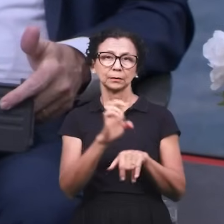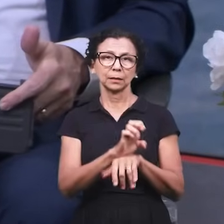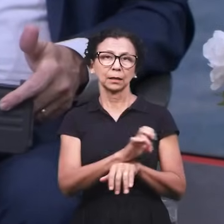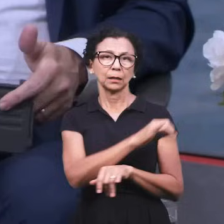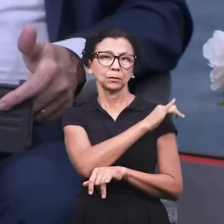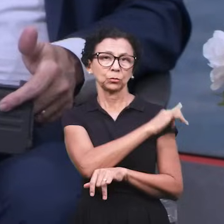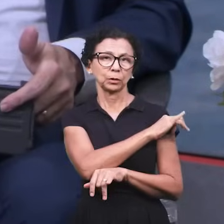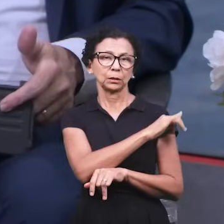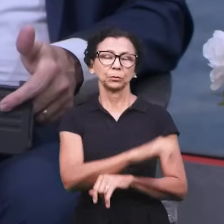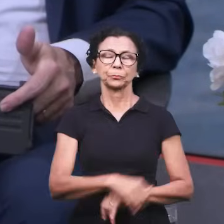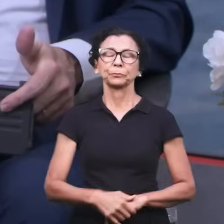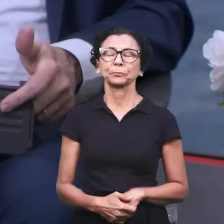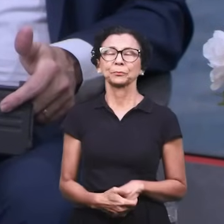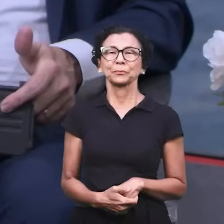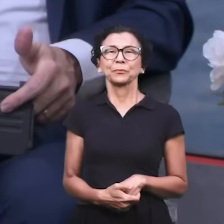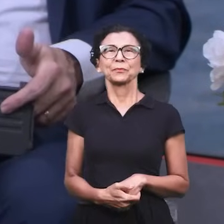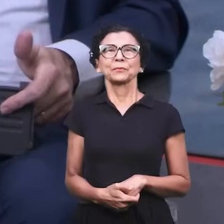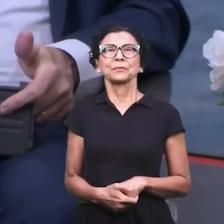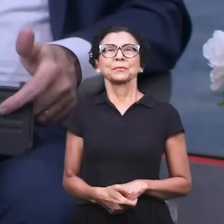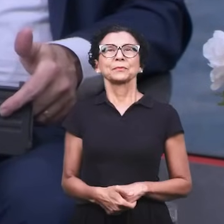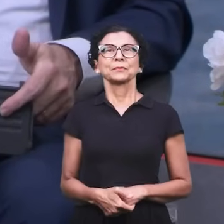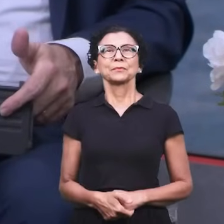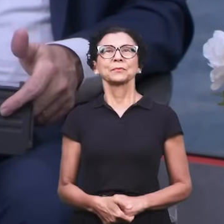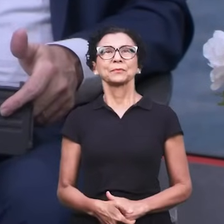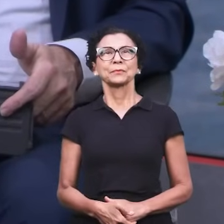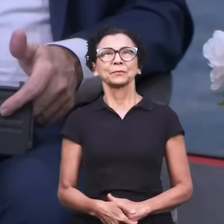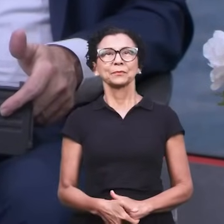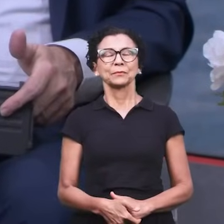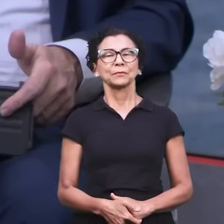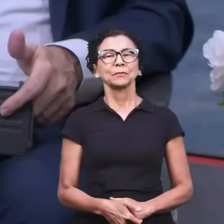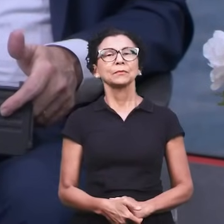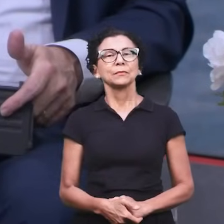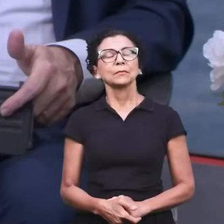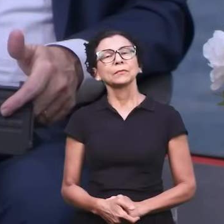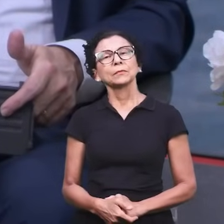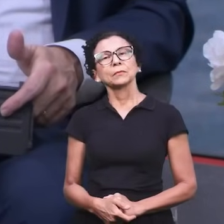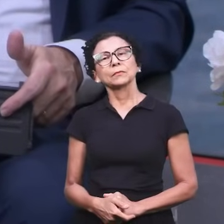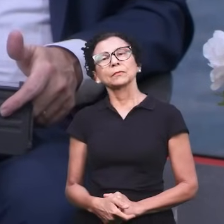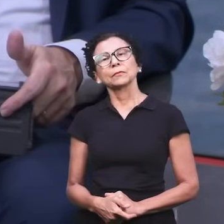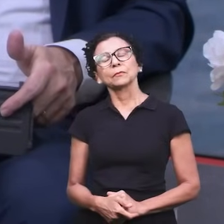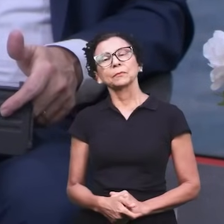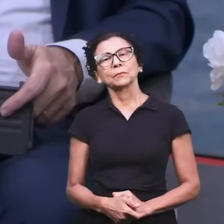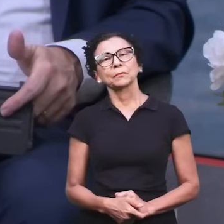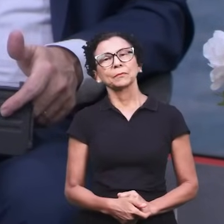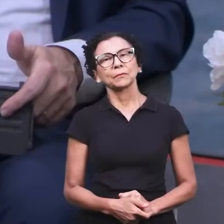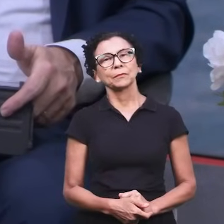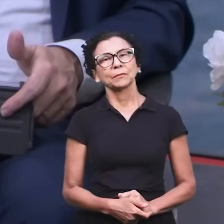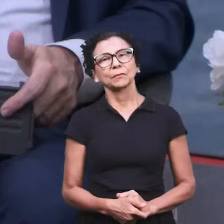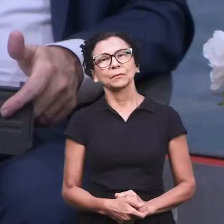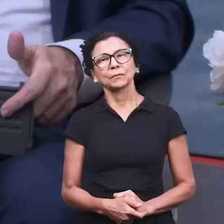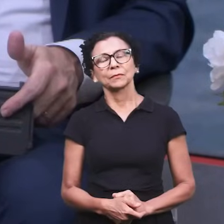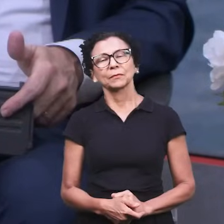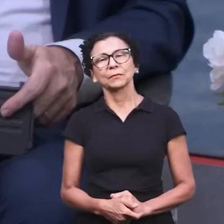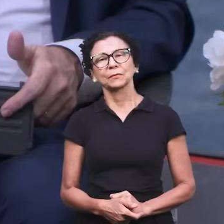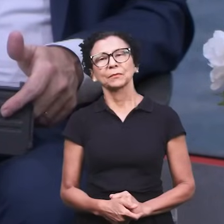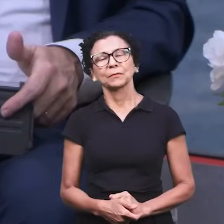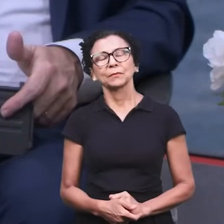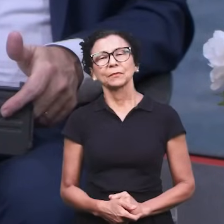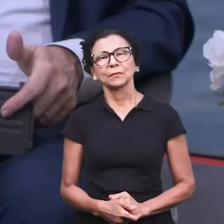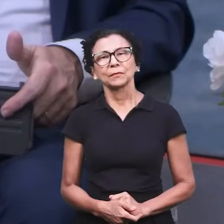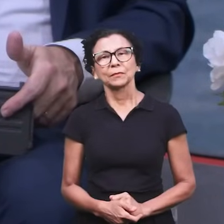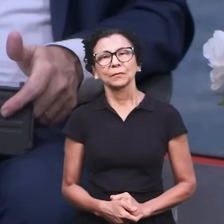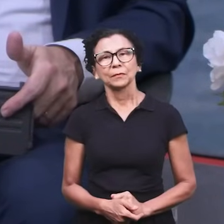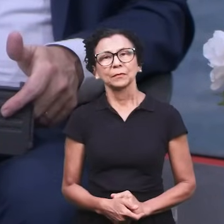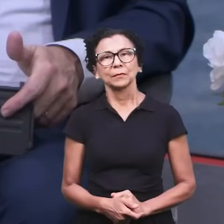Muito bem. Ângela, a pergunta é muito oportuna e a resposta está no próprio texto bíblico que